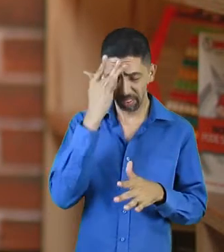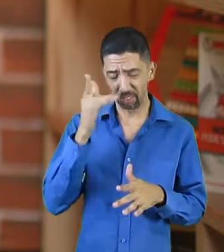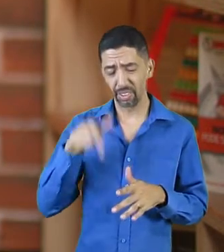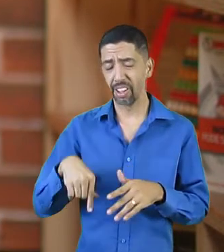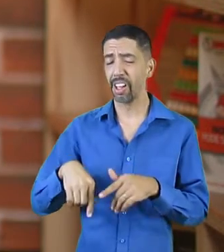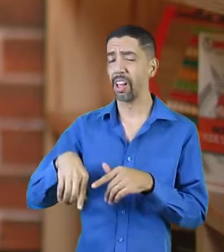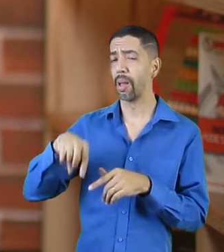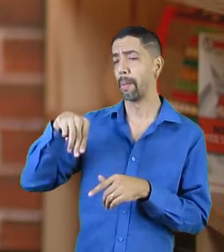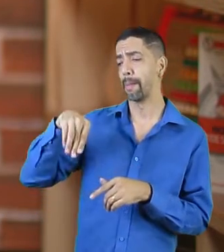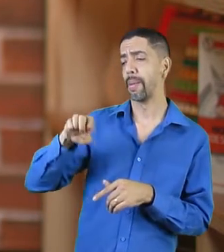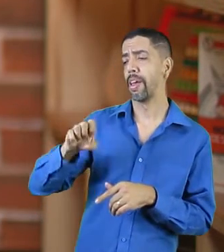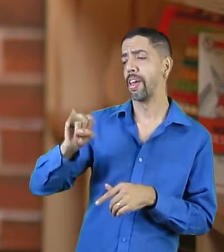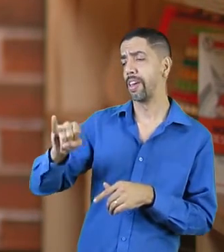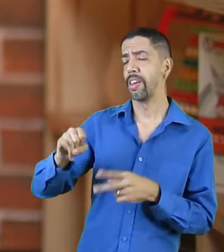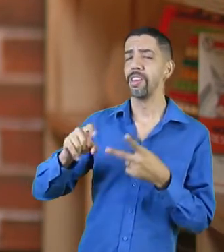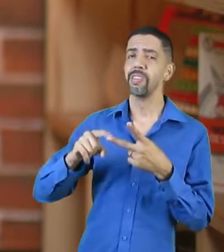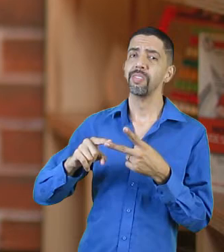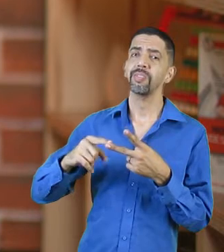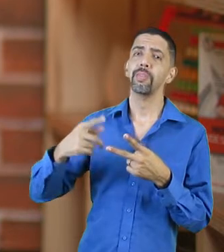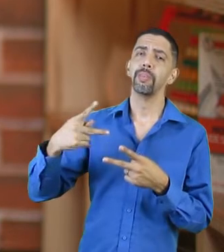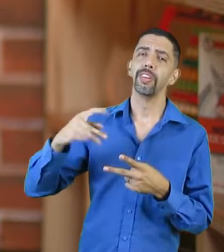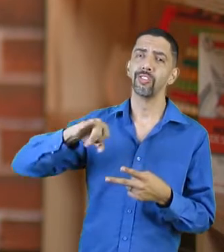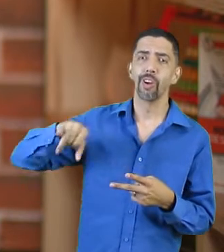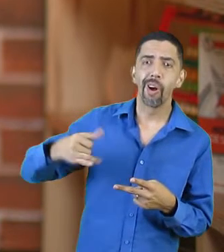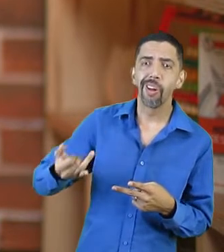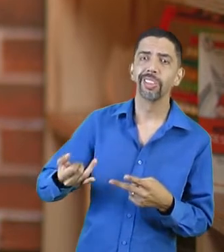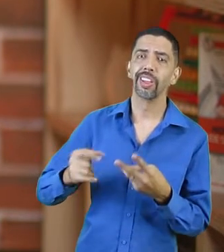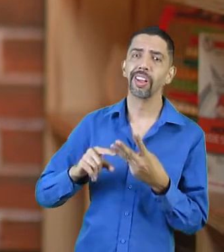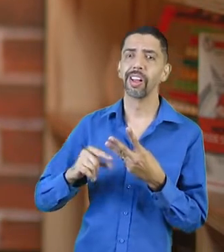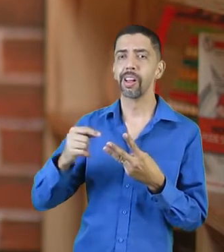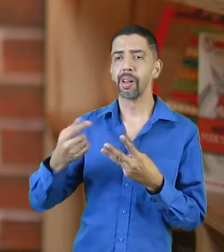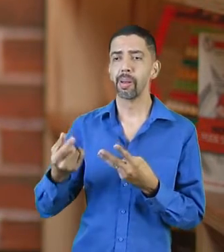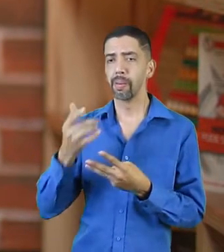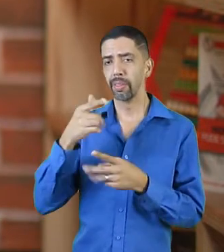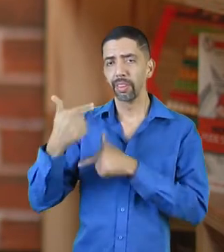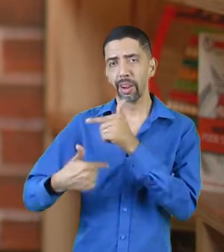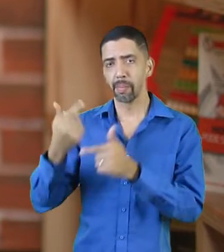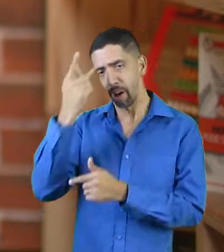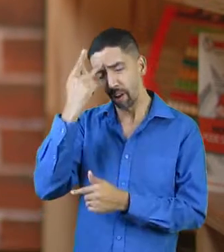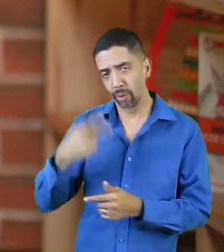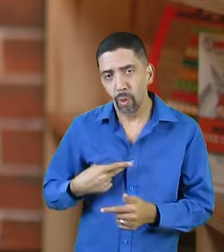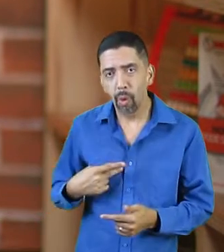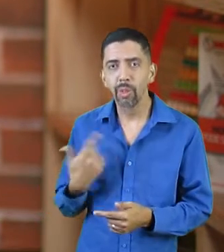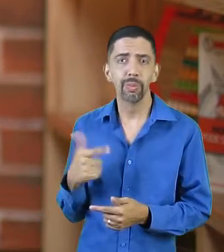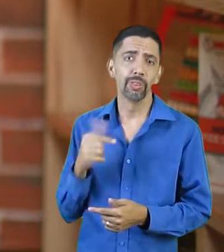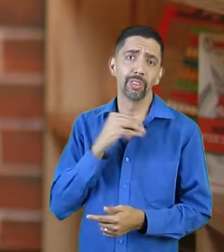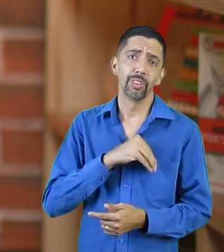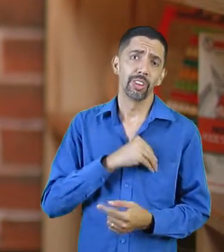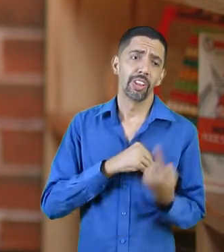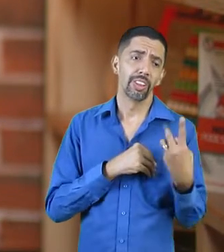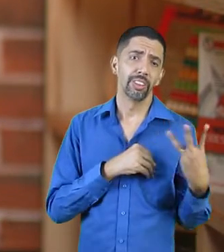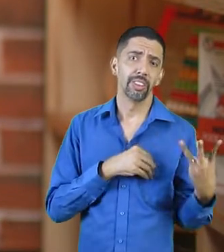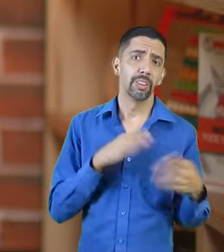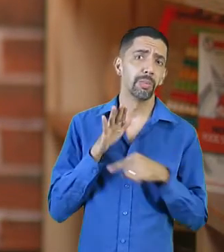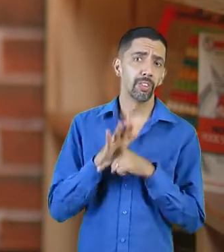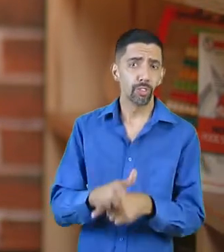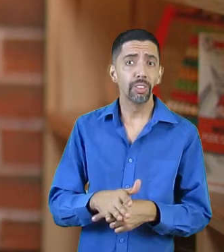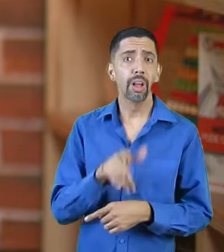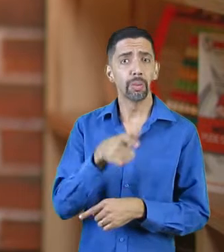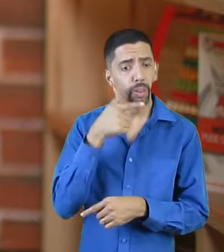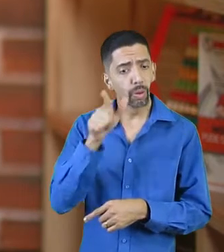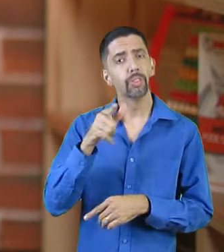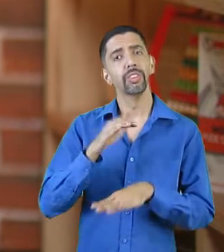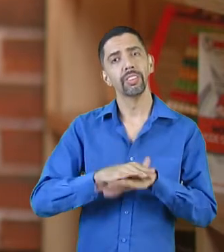PJ, autônomos, pessoas que não têm o 13º para fazer aquela ajuda, né? Para que realmente ela possa